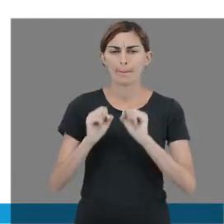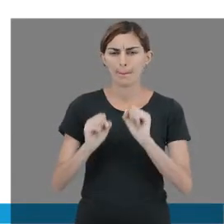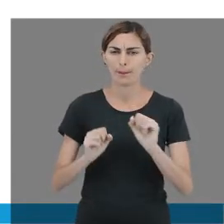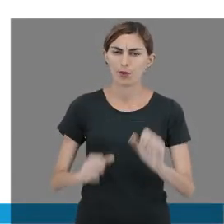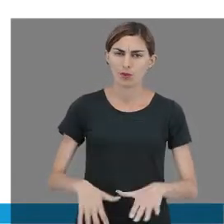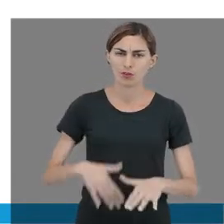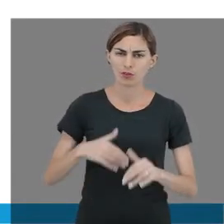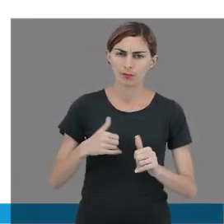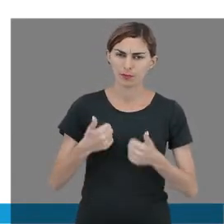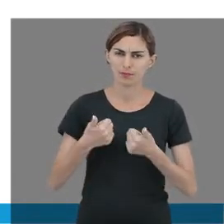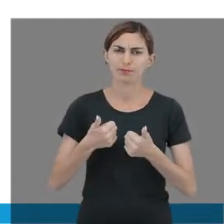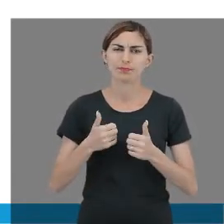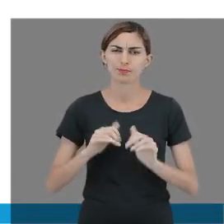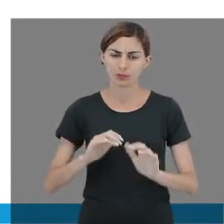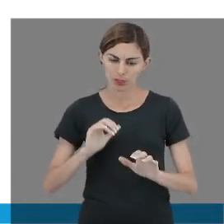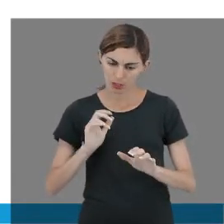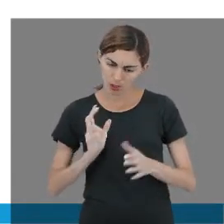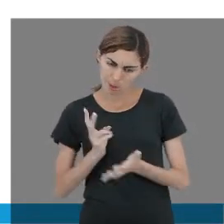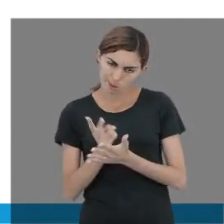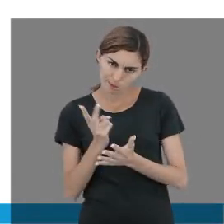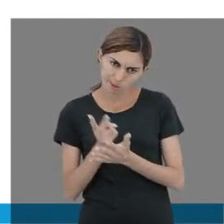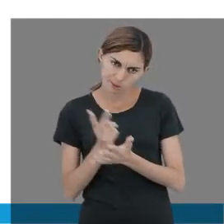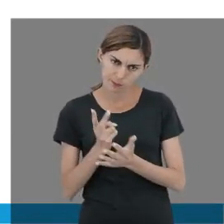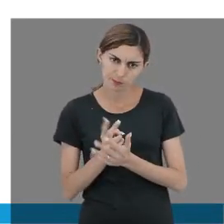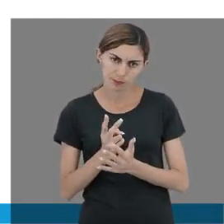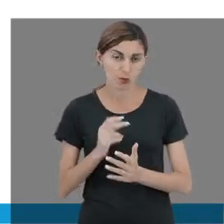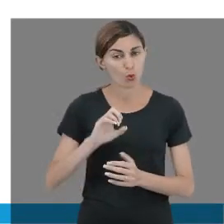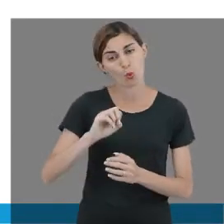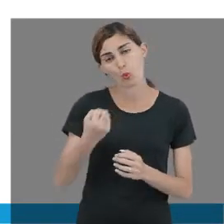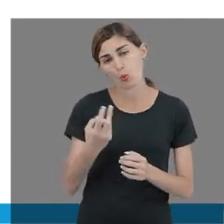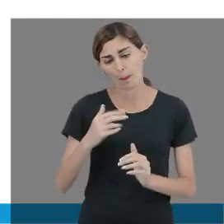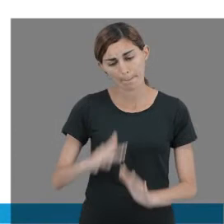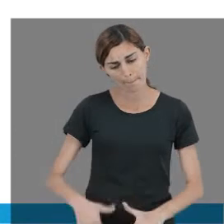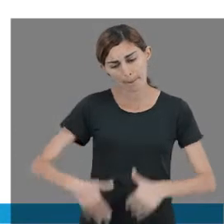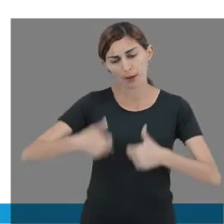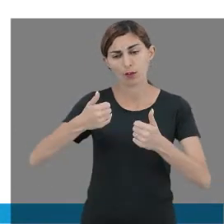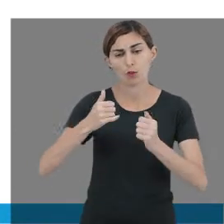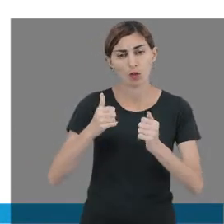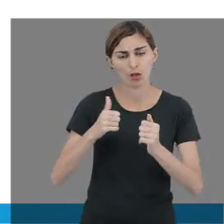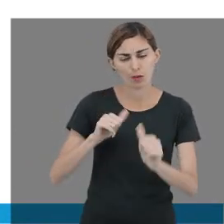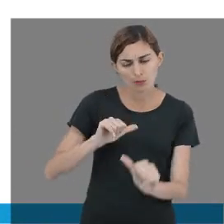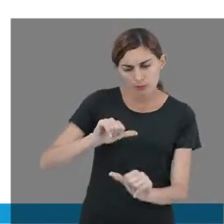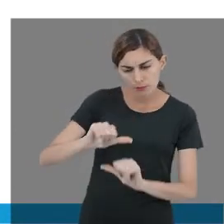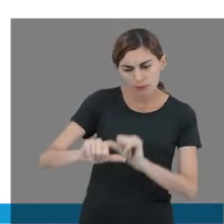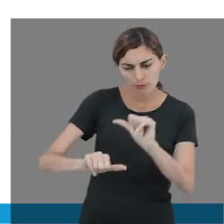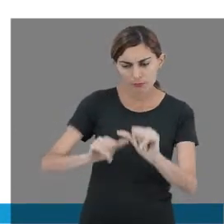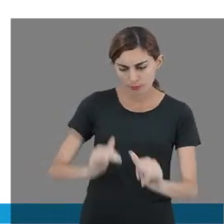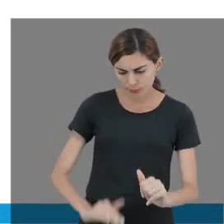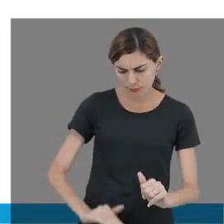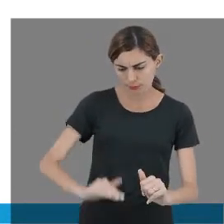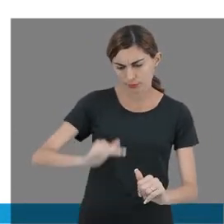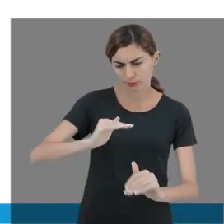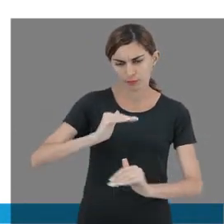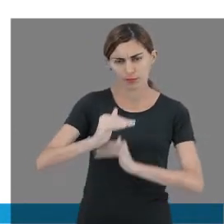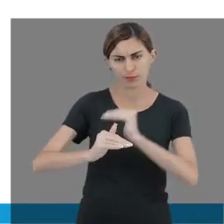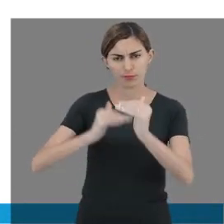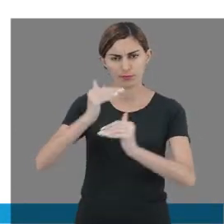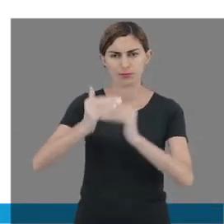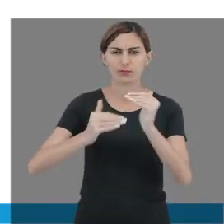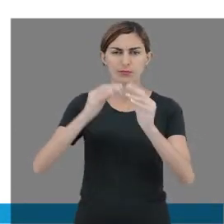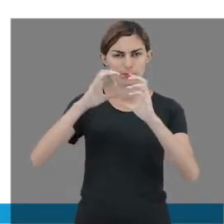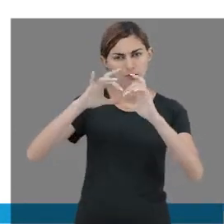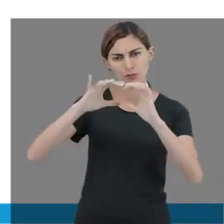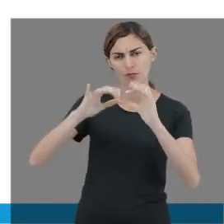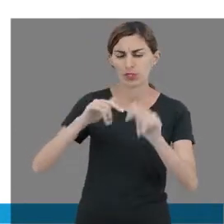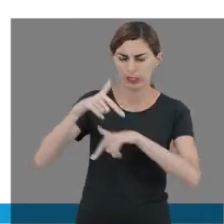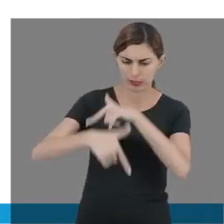é um quadro fixo, não é progressivo, e eles podem melhorar a decorrência da própria maturação e da plasticidade cerebral da criança com o trabalho